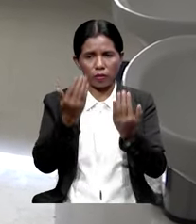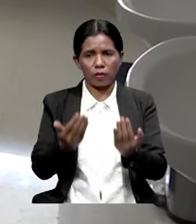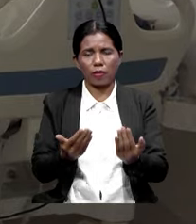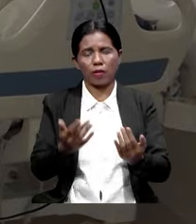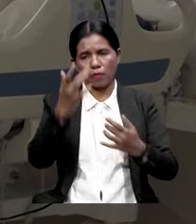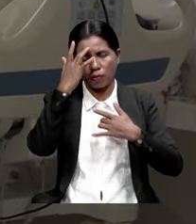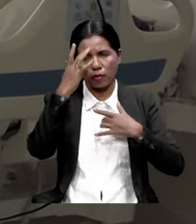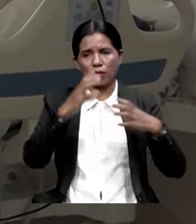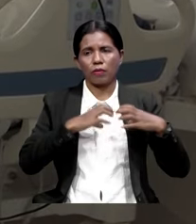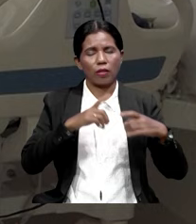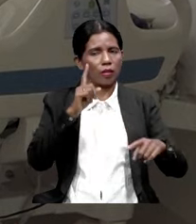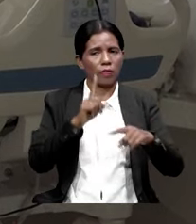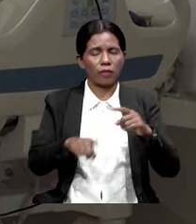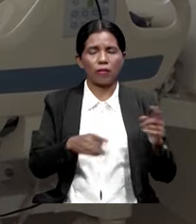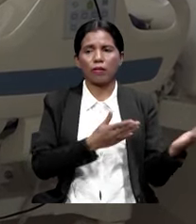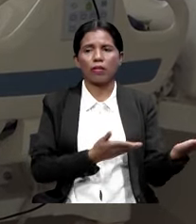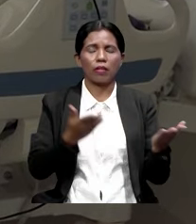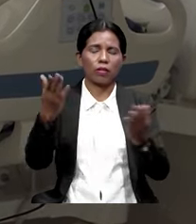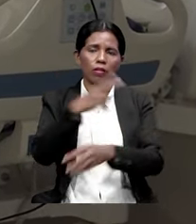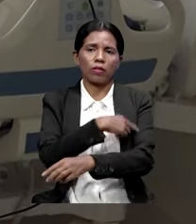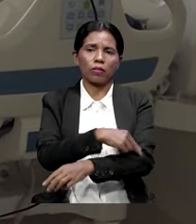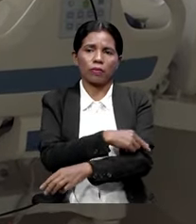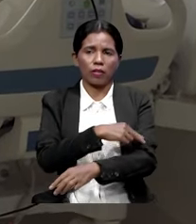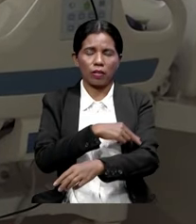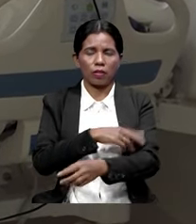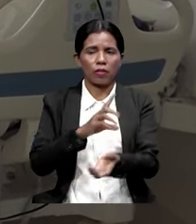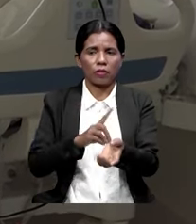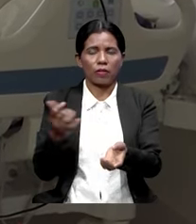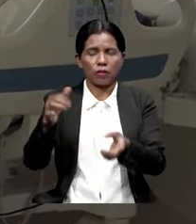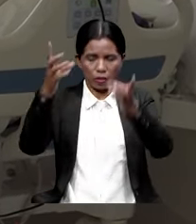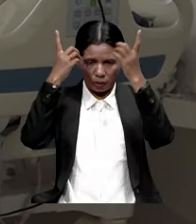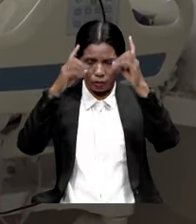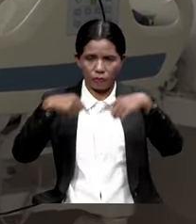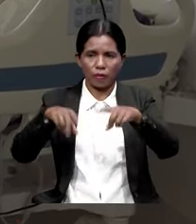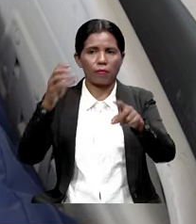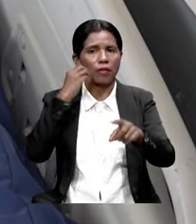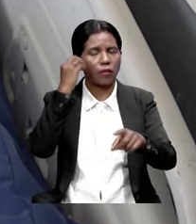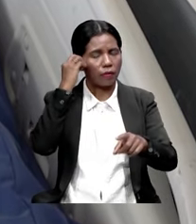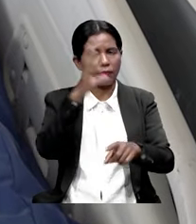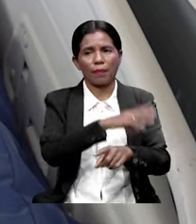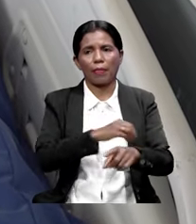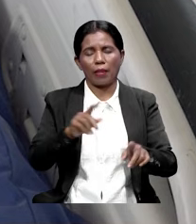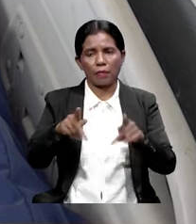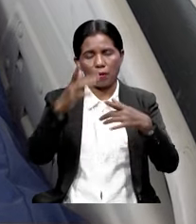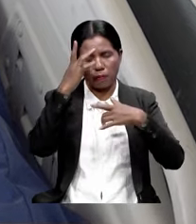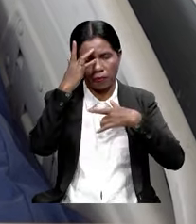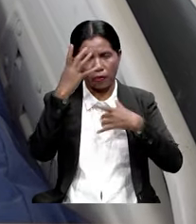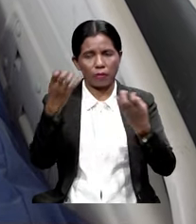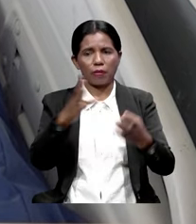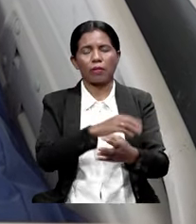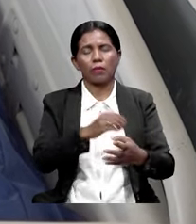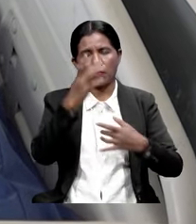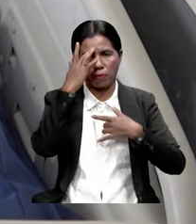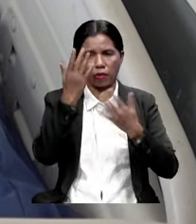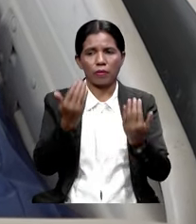paciente iracnebe labele ona halo tratamento e hospital, que o médico sira decide fila ba uma, tamba durante ne paciente para com condição grave,